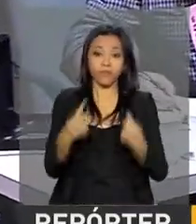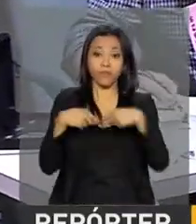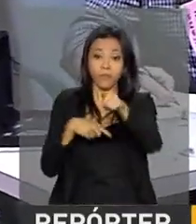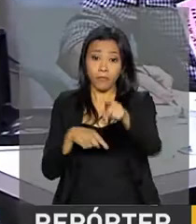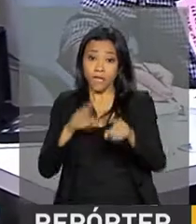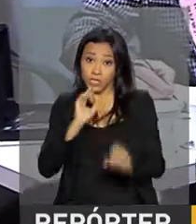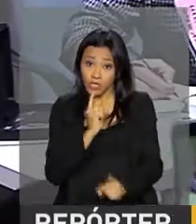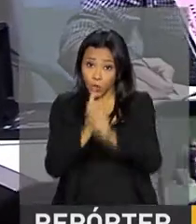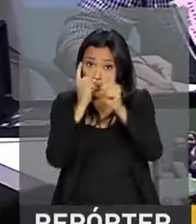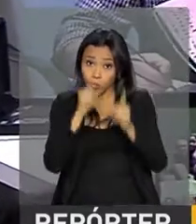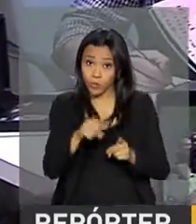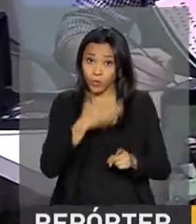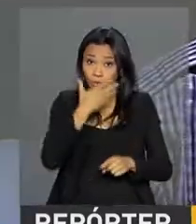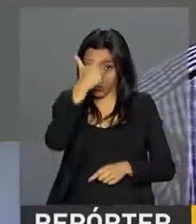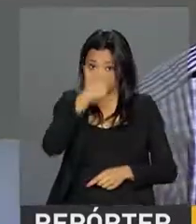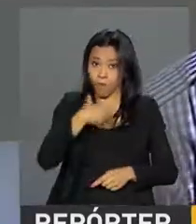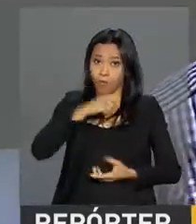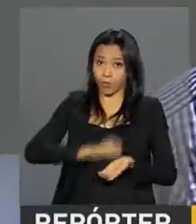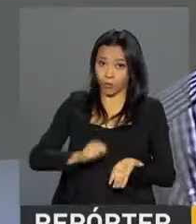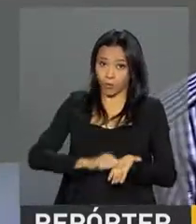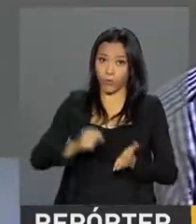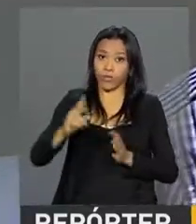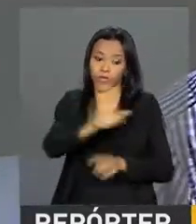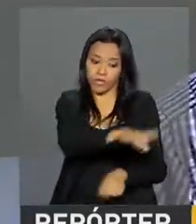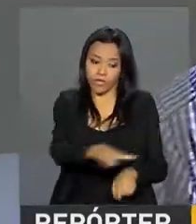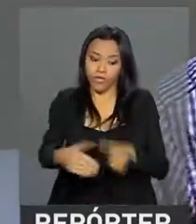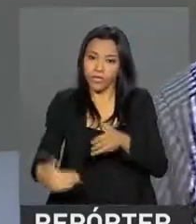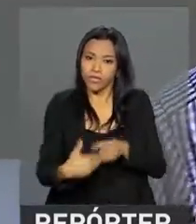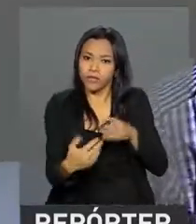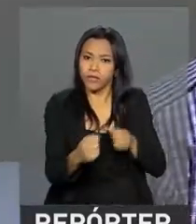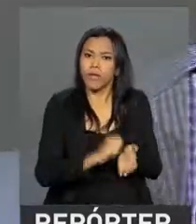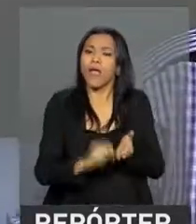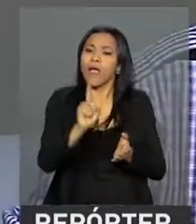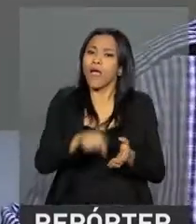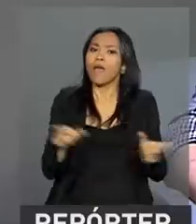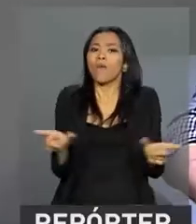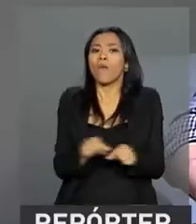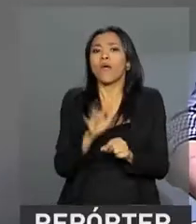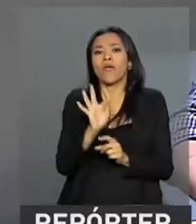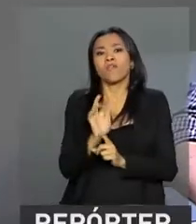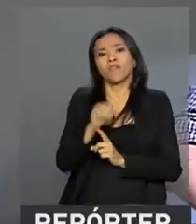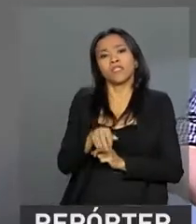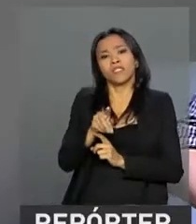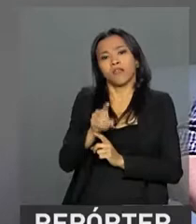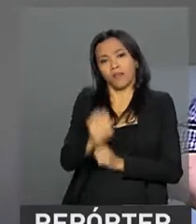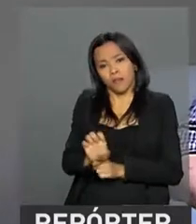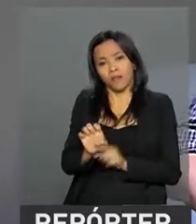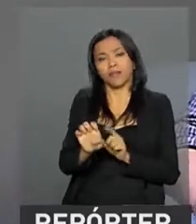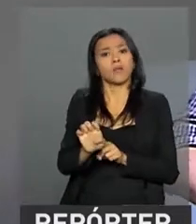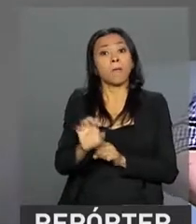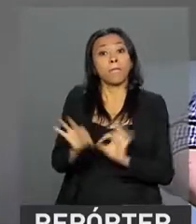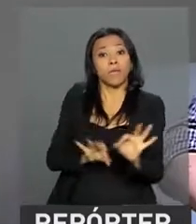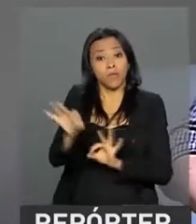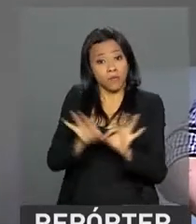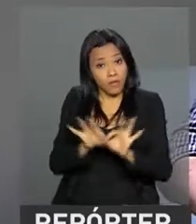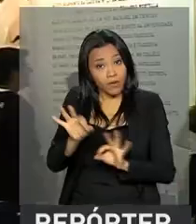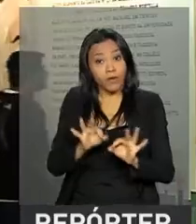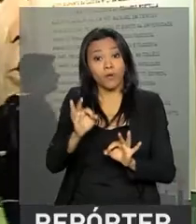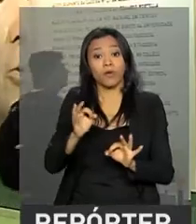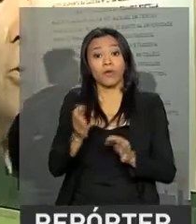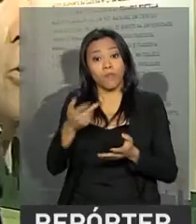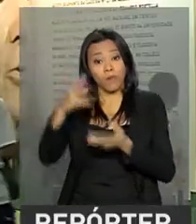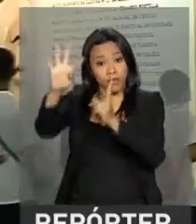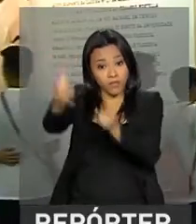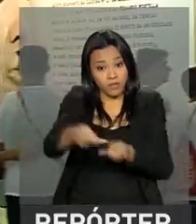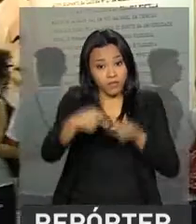autores é apenas uma das atrações que o Fundo Nacional de Desenvolvimento da Educação, o FNDE, preparou para os visitantes da